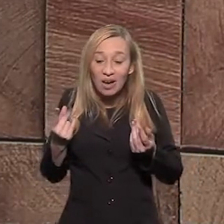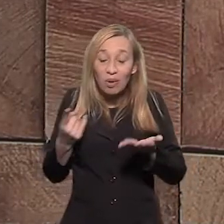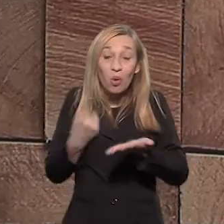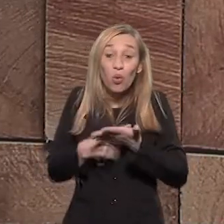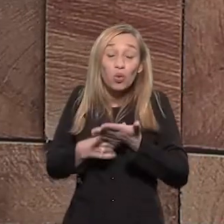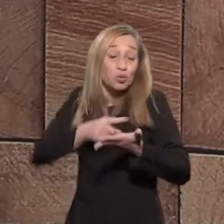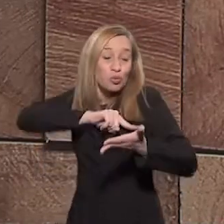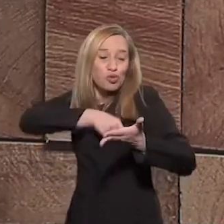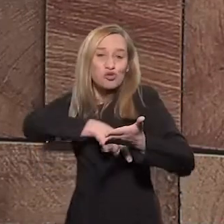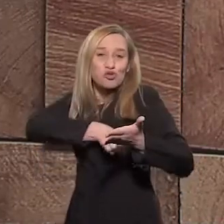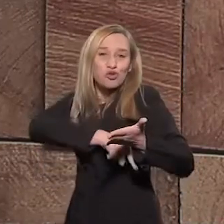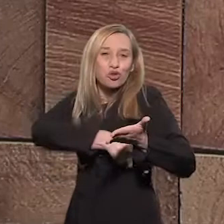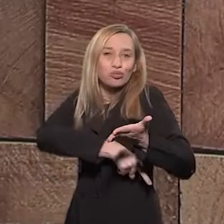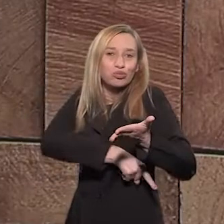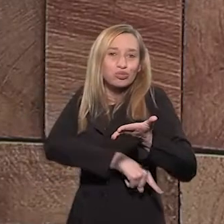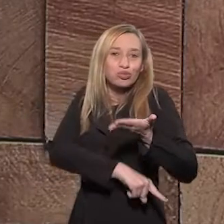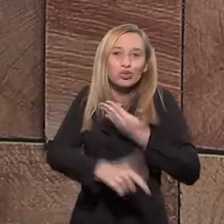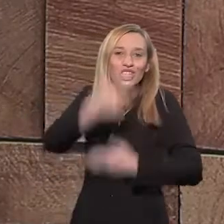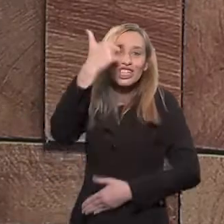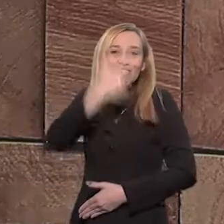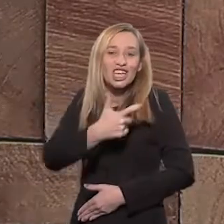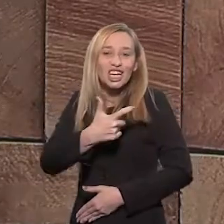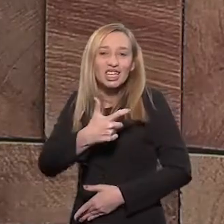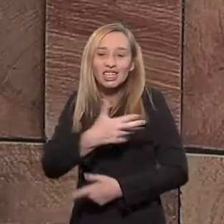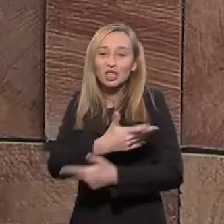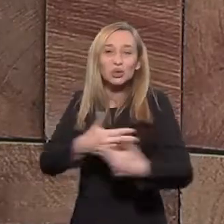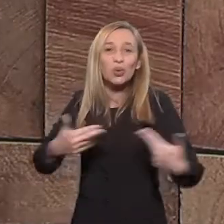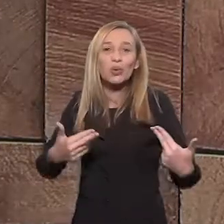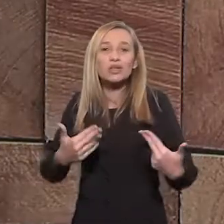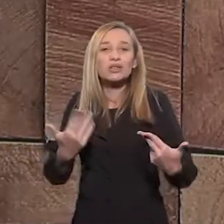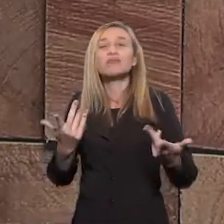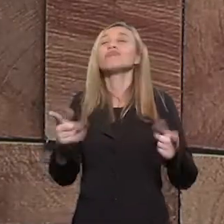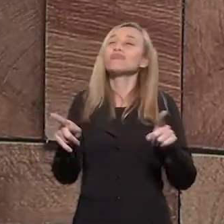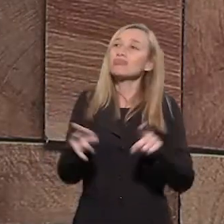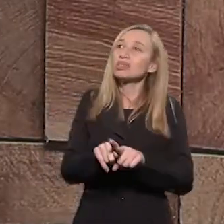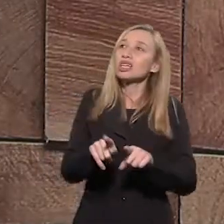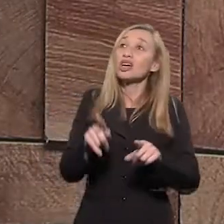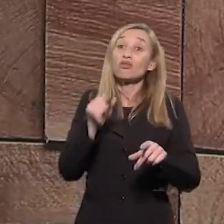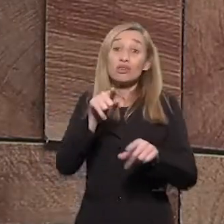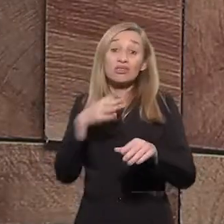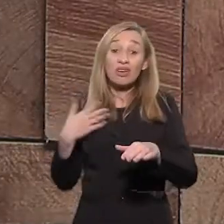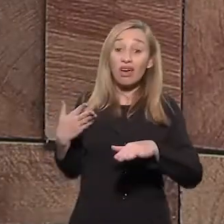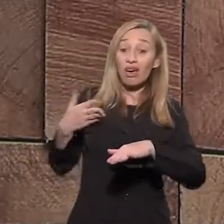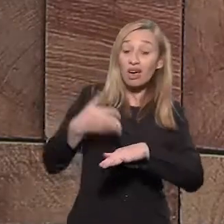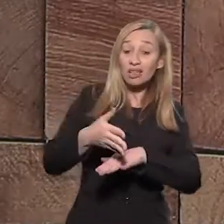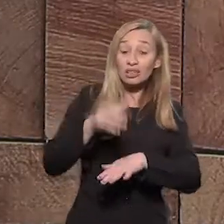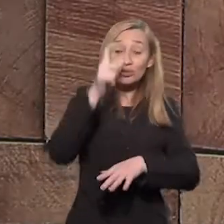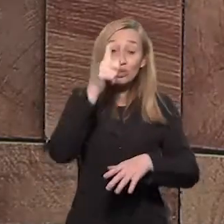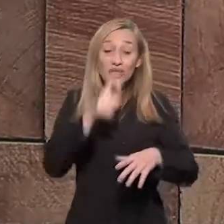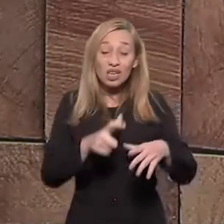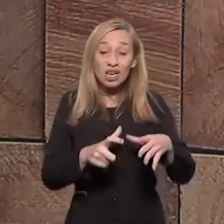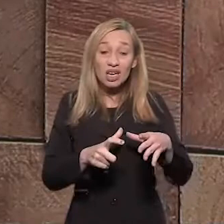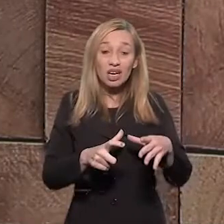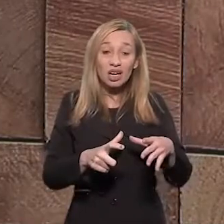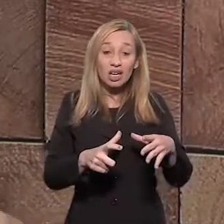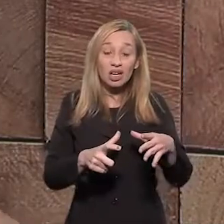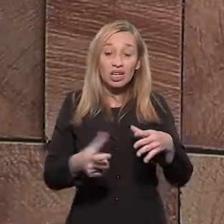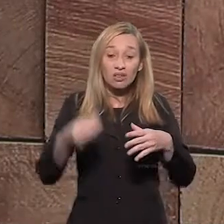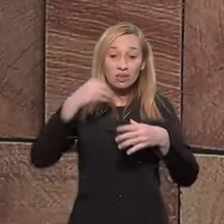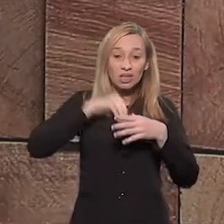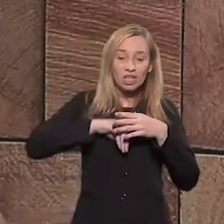mais profundo ser das coisas. Ao mesmo tempo que você entra profundamente no ser das